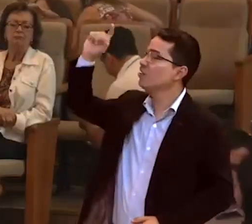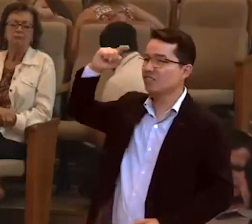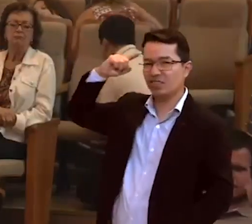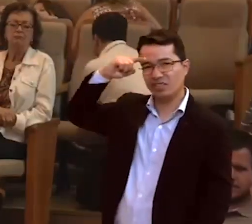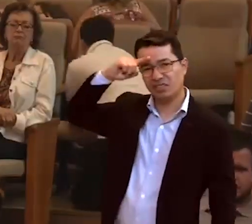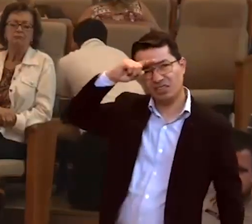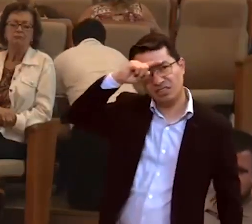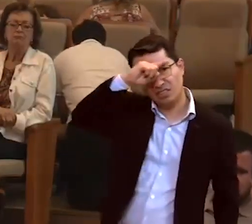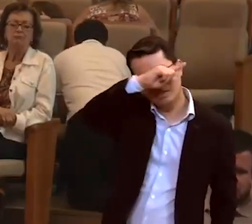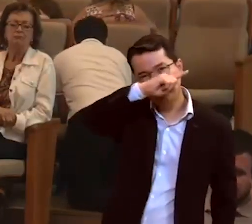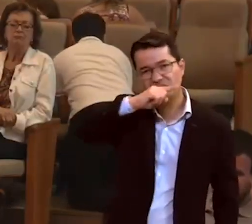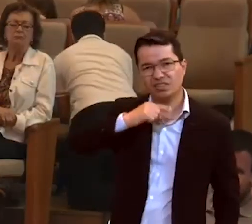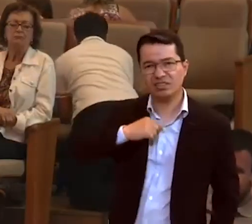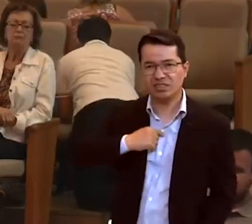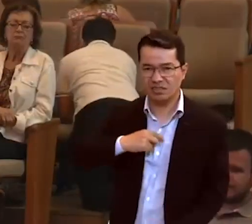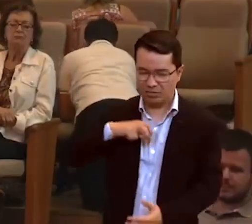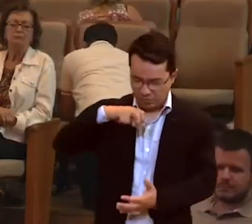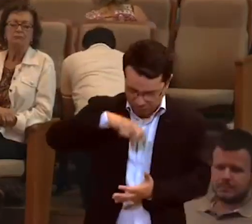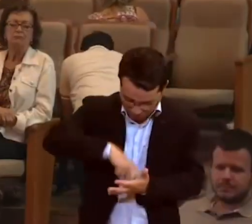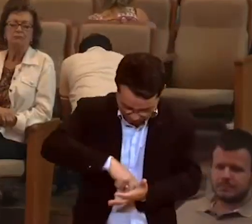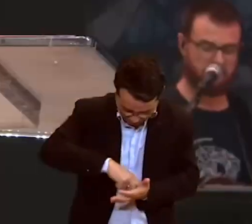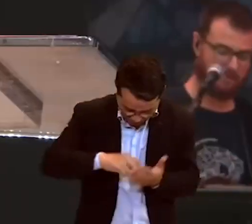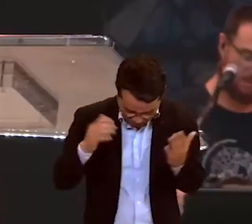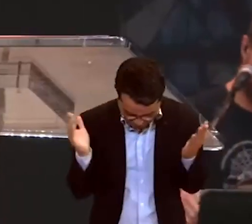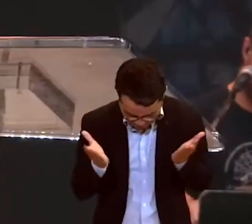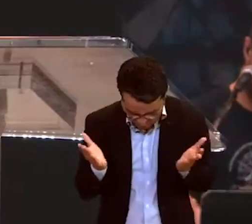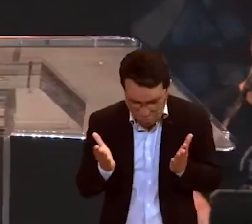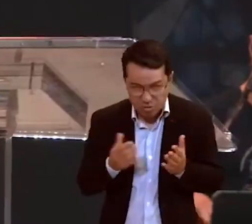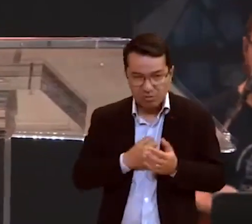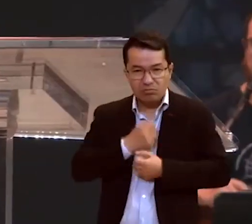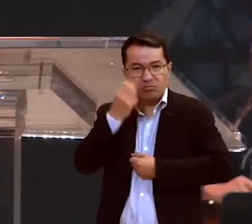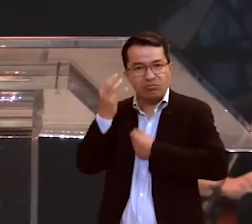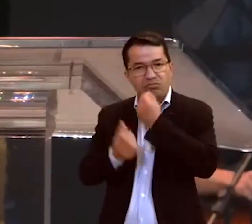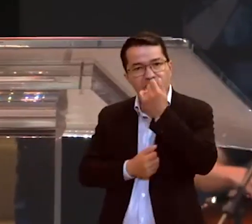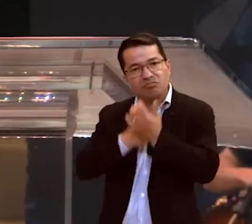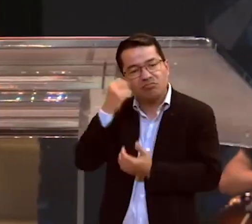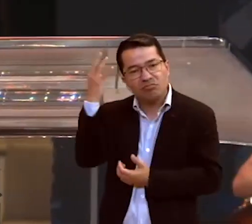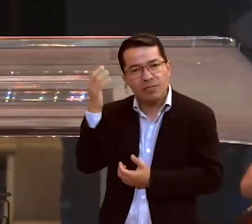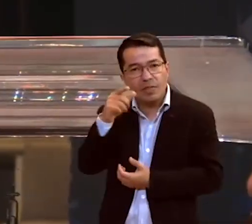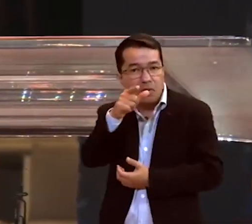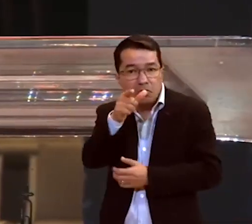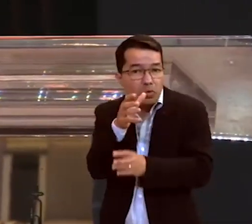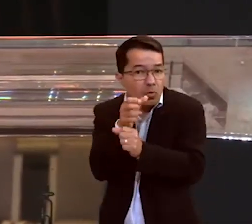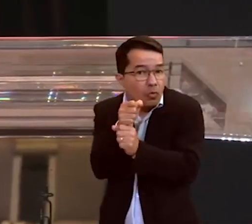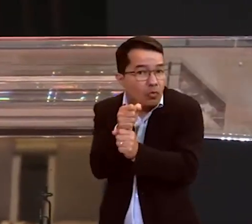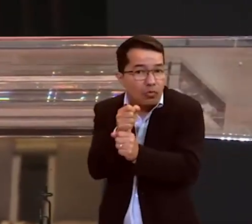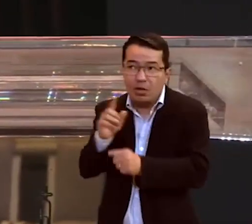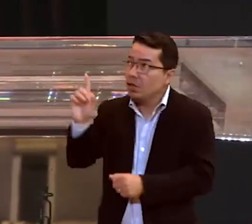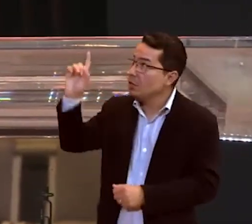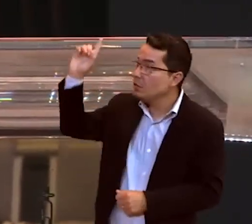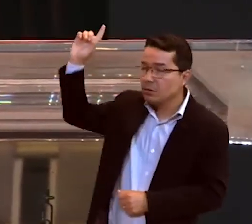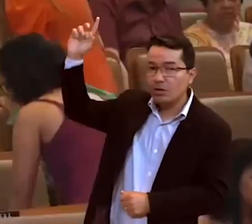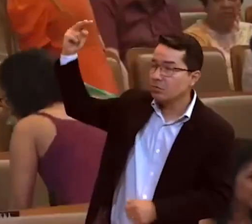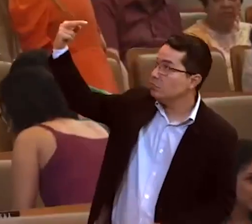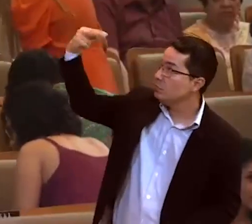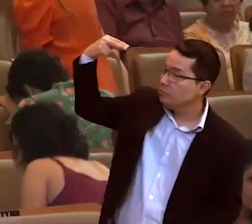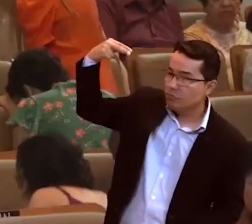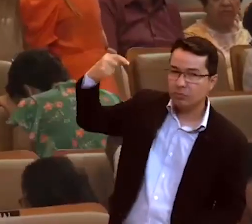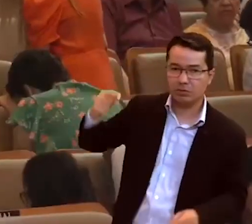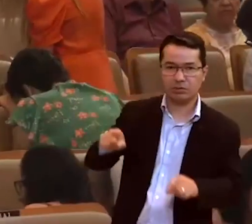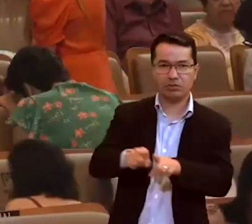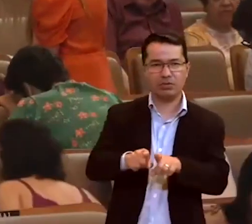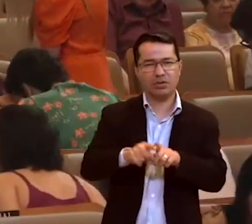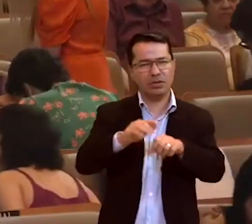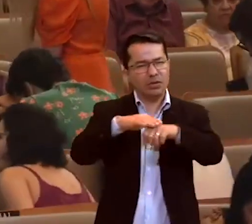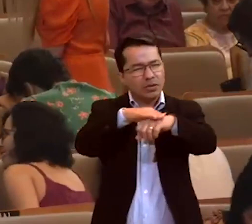Senhor, estou aqui. O pastor falou. E Deus, eu estou confiando que o Senhor está me escutando. Comece a falar com o